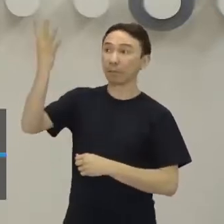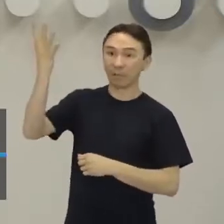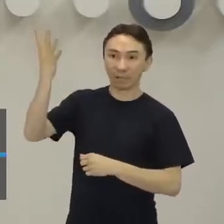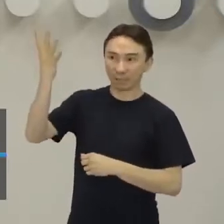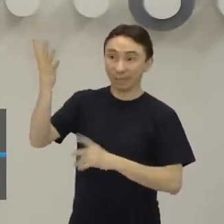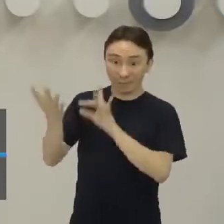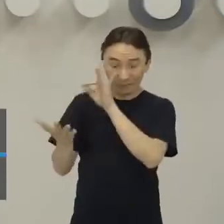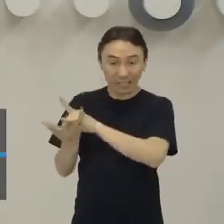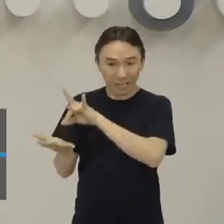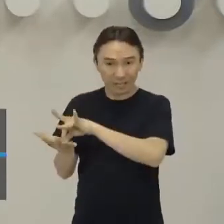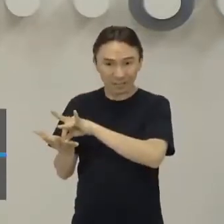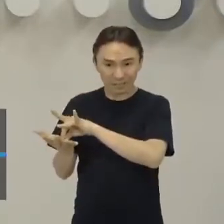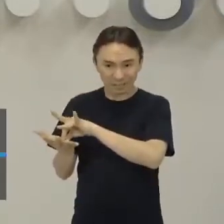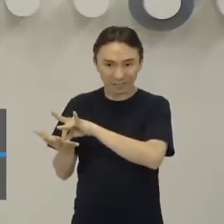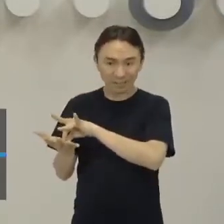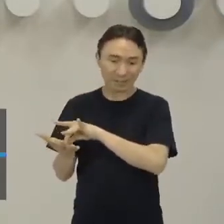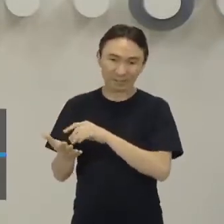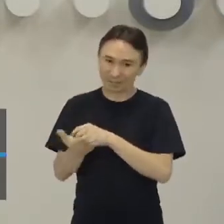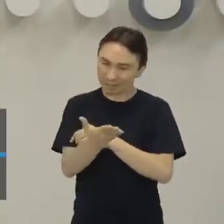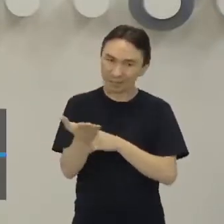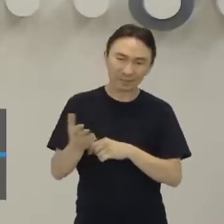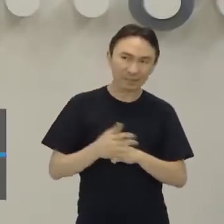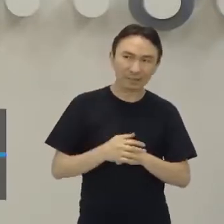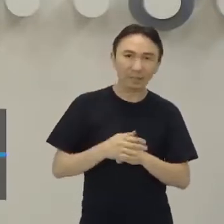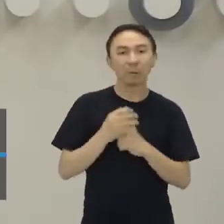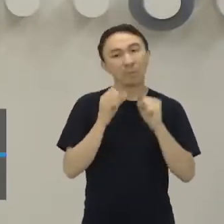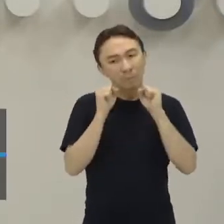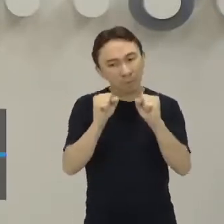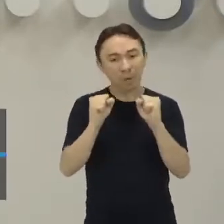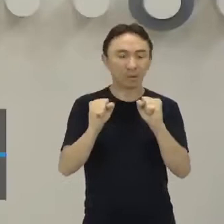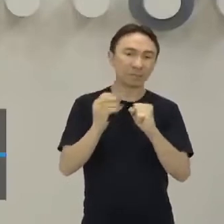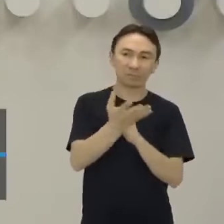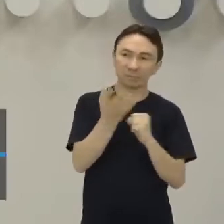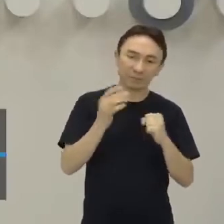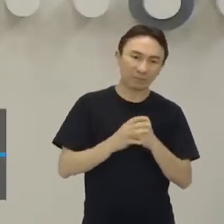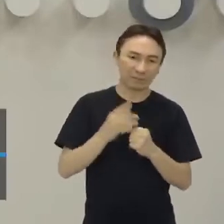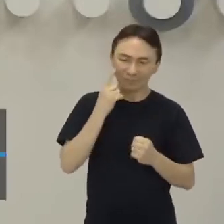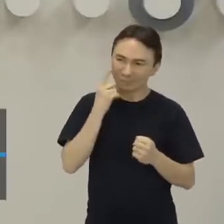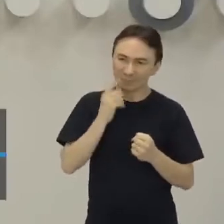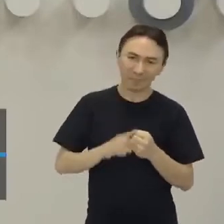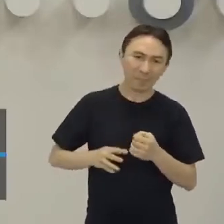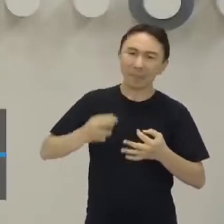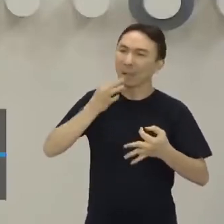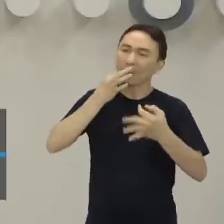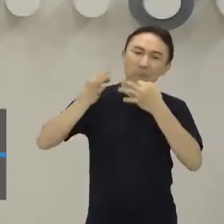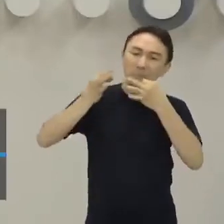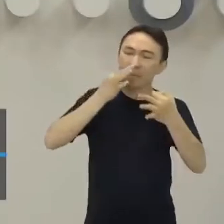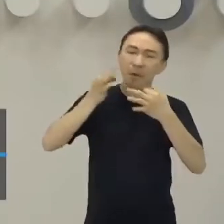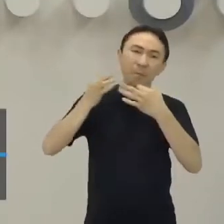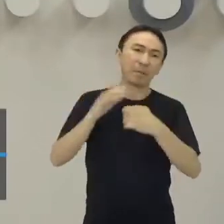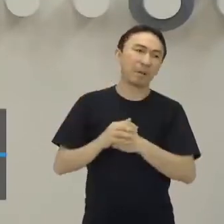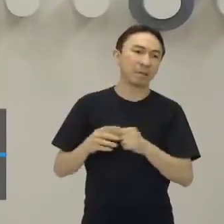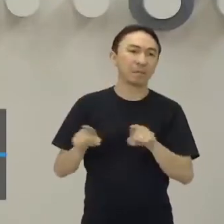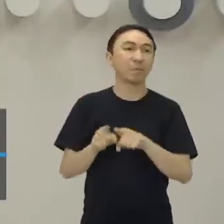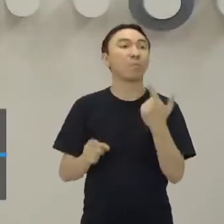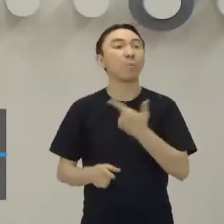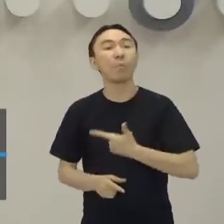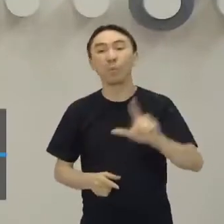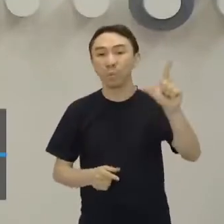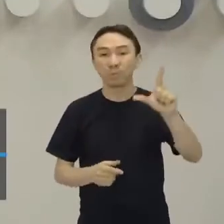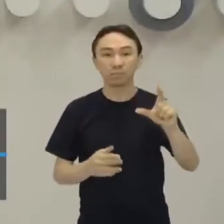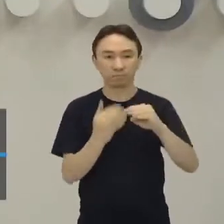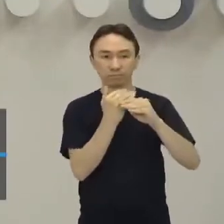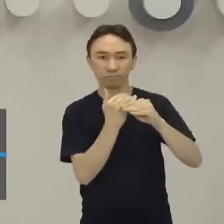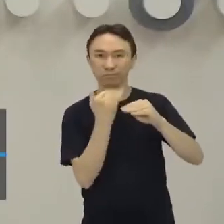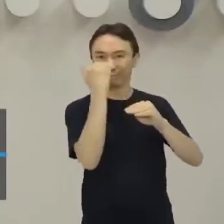verídico, você tem ali os seus embasamentos, que alguns colocaram aí argumentos de autoridade, você pode colocar no seu texto para poder